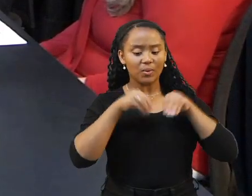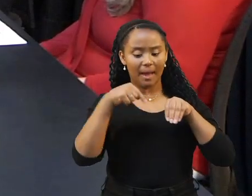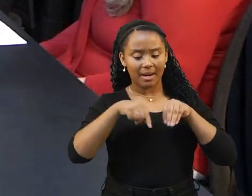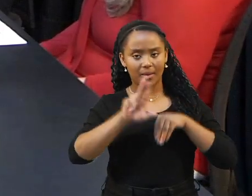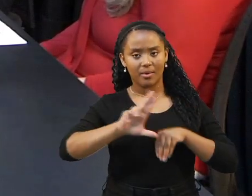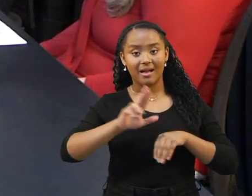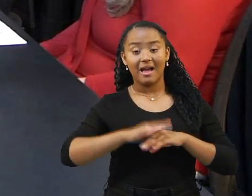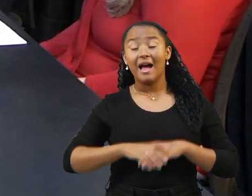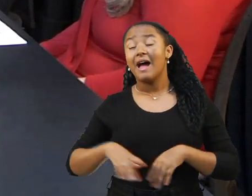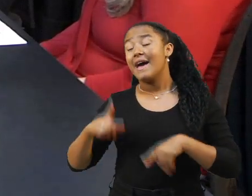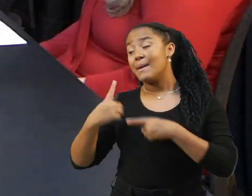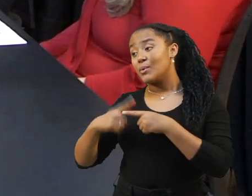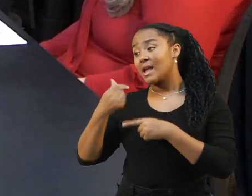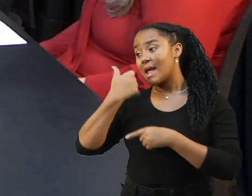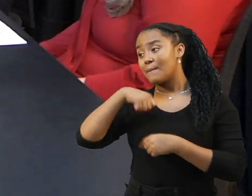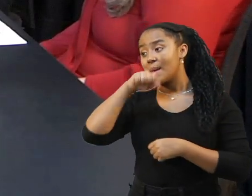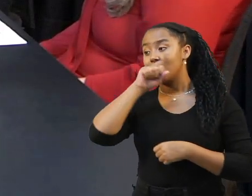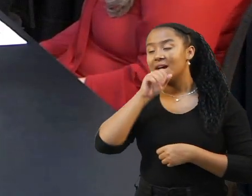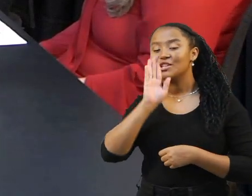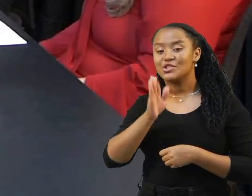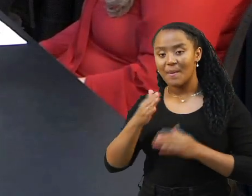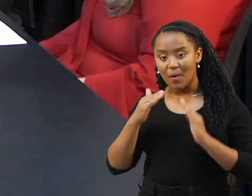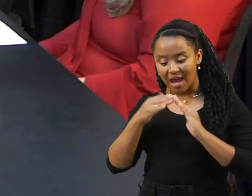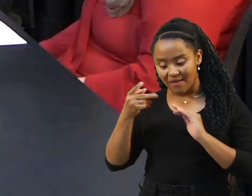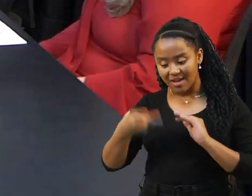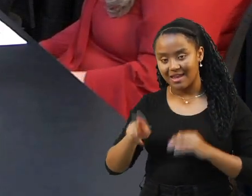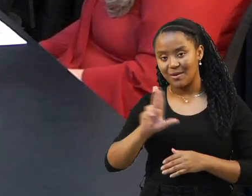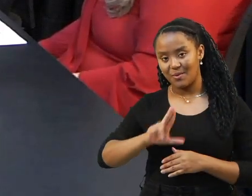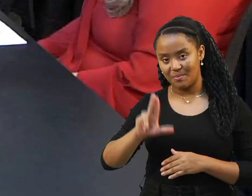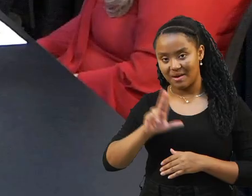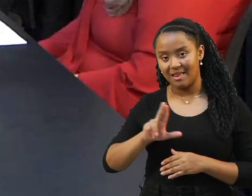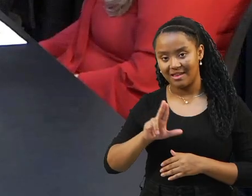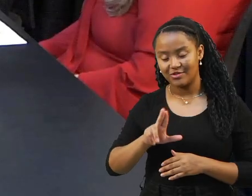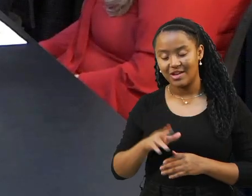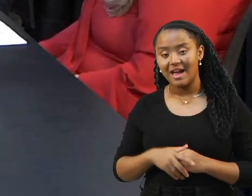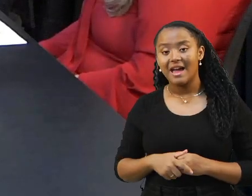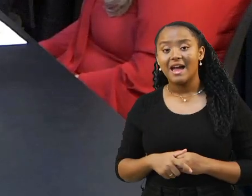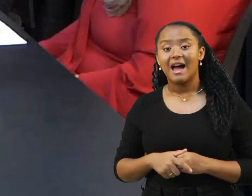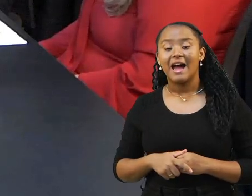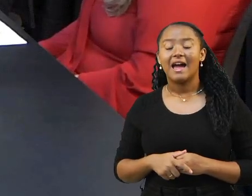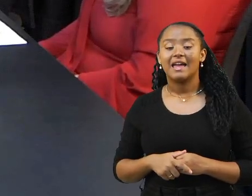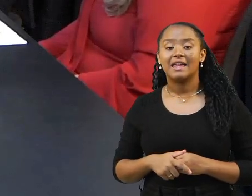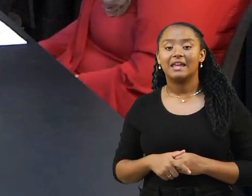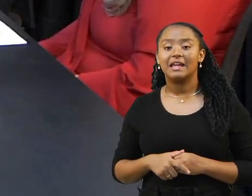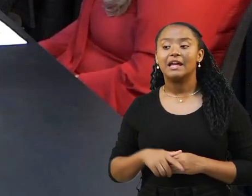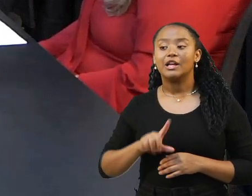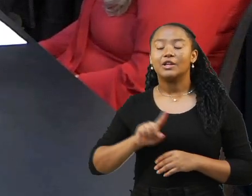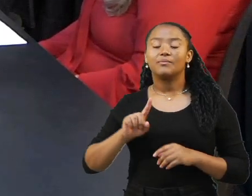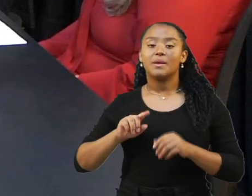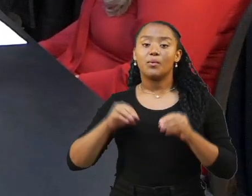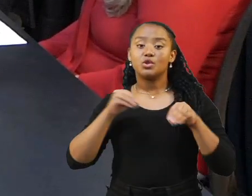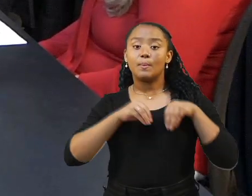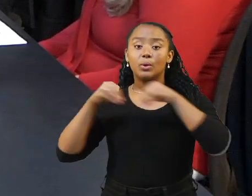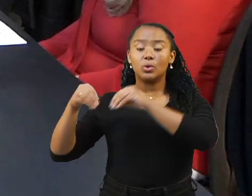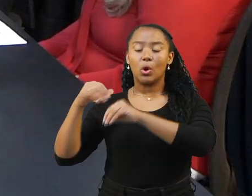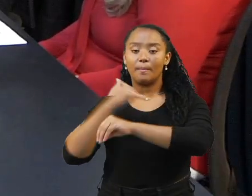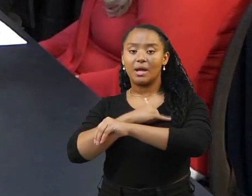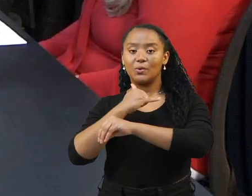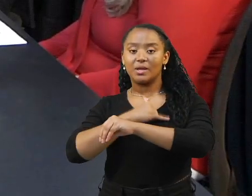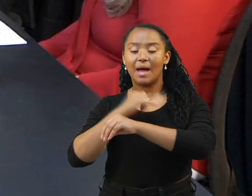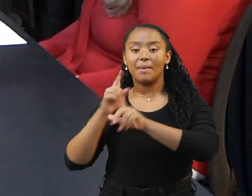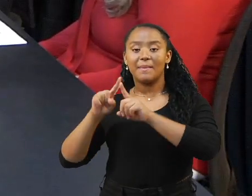mãe, eles moraram lá. E aí, quando a gente foi crescendo um pouquinho, eles resolveram vir para Uberlândia,